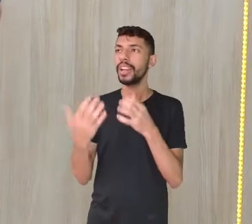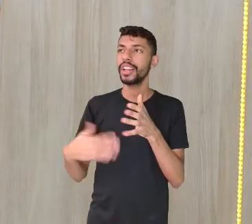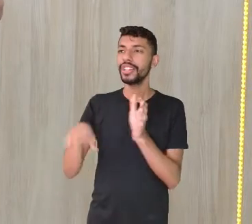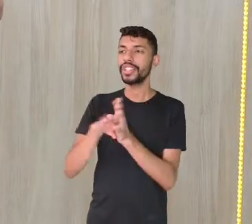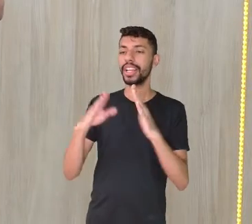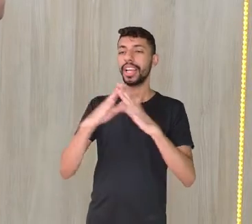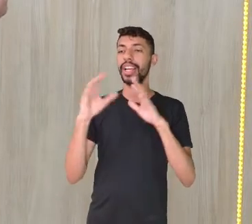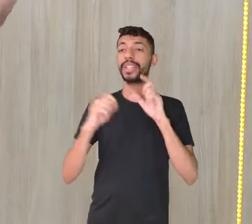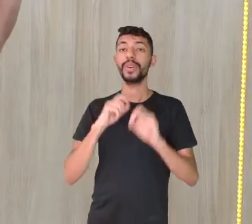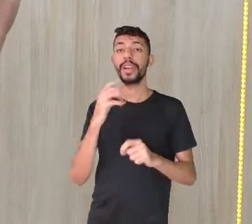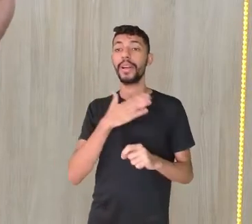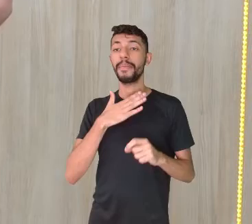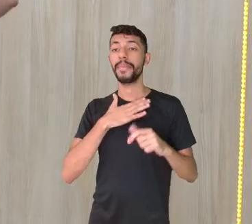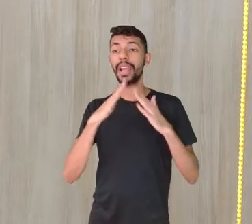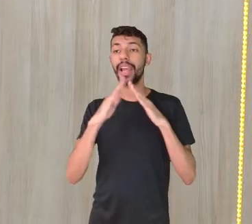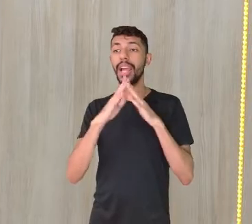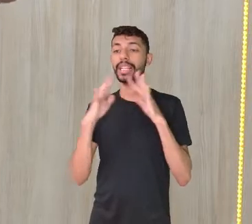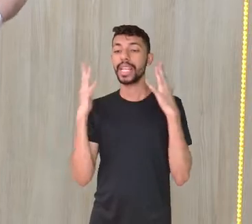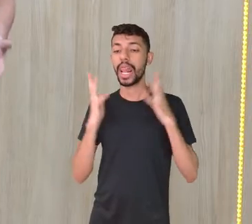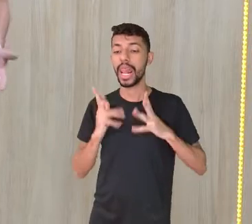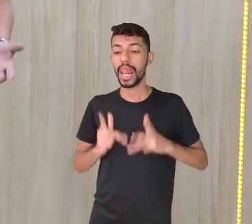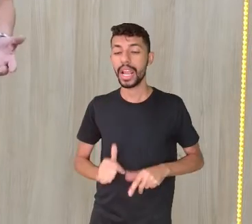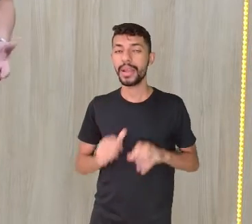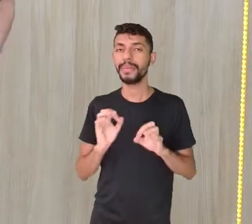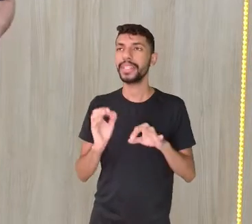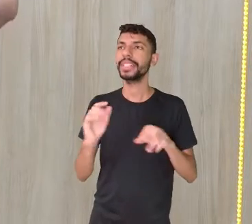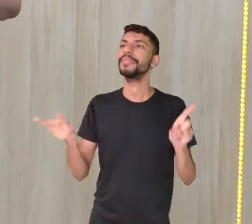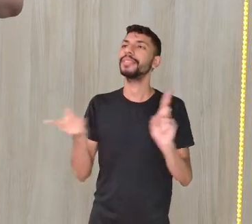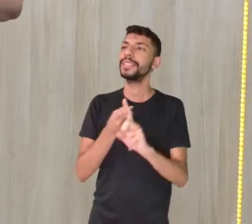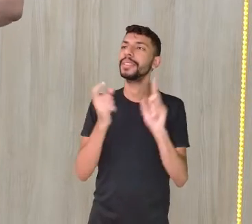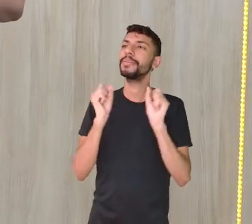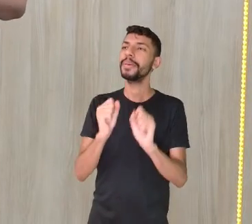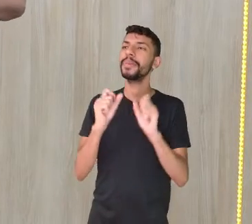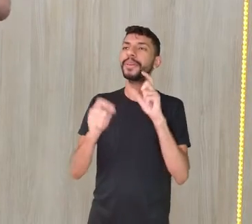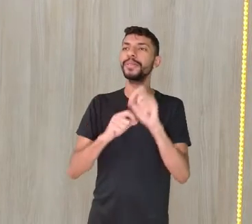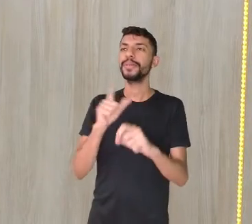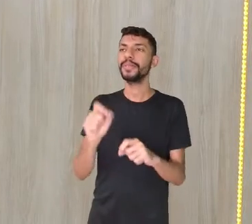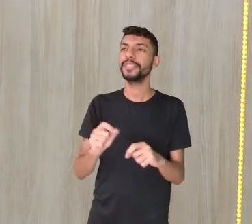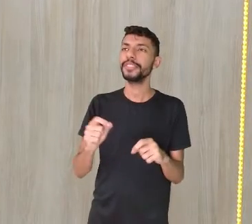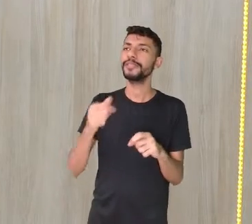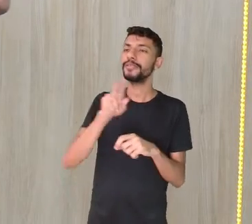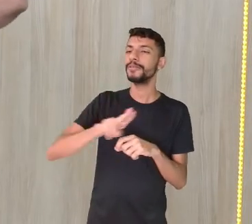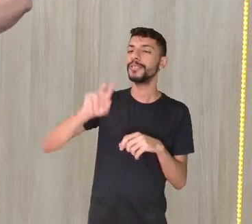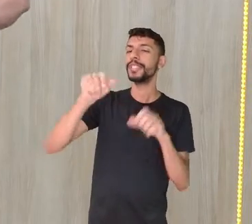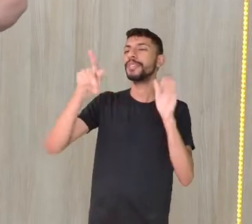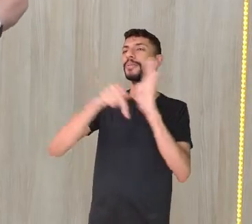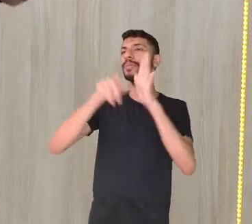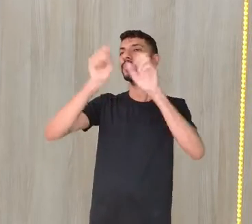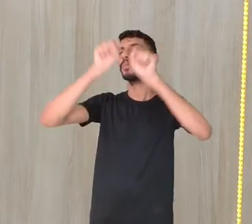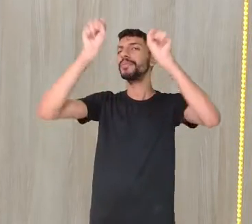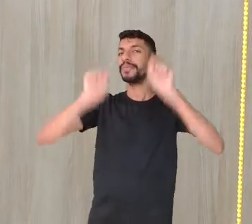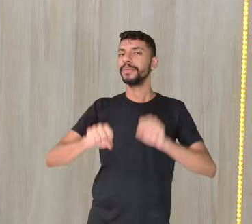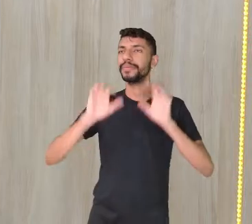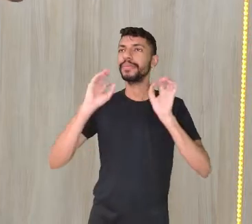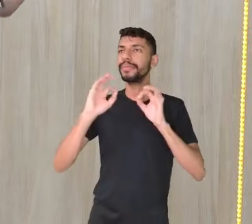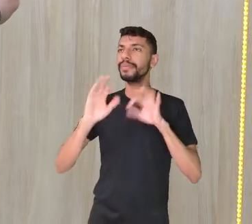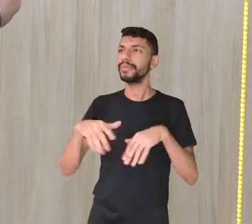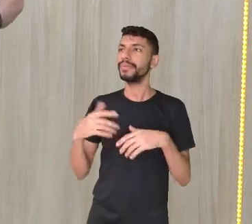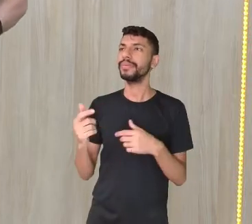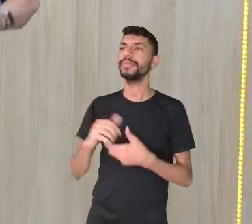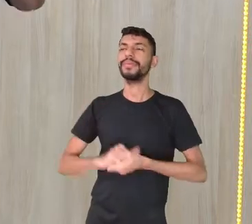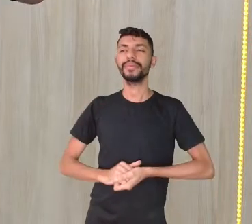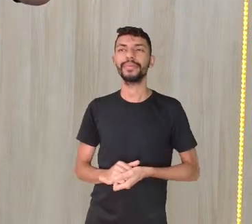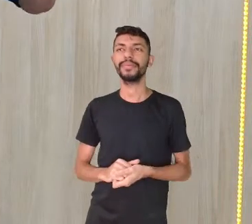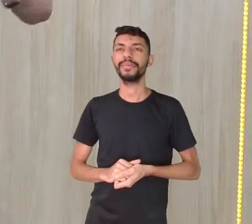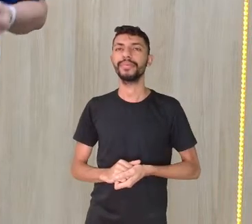nenhum pozinho, né? E aí eu também posso acionar através de todo um sistema, né? Vamos dizer assim,